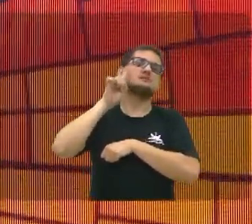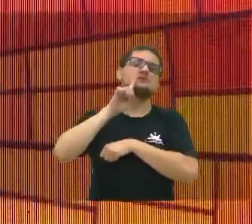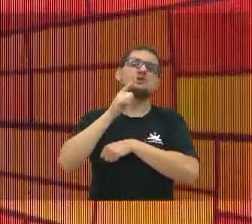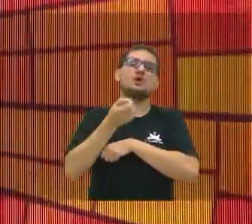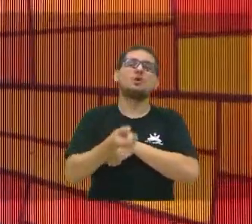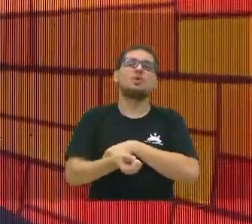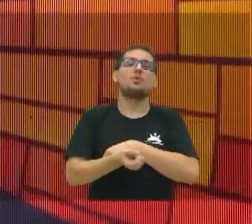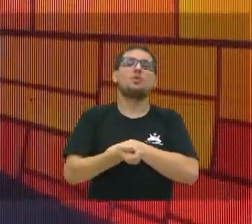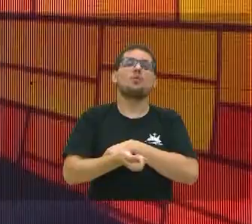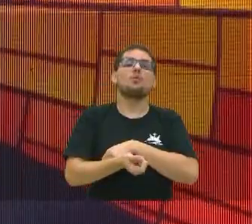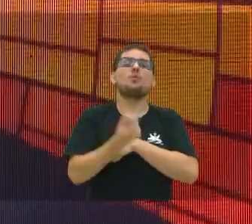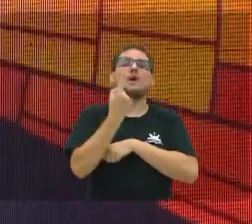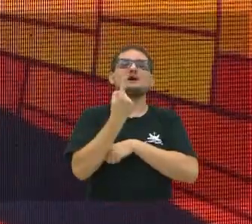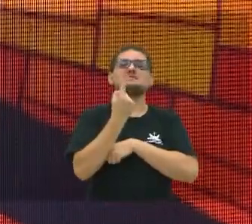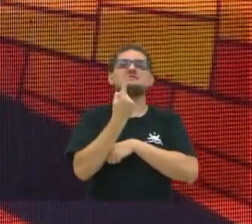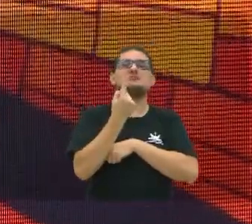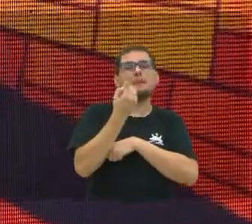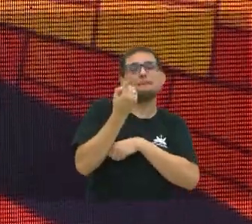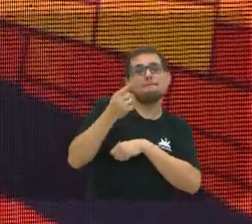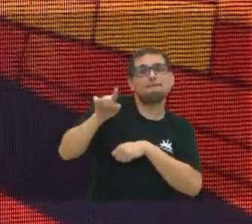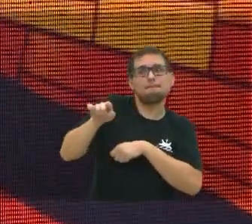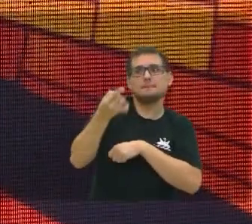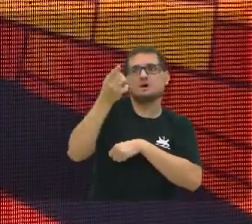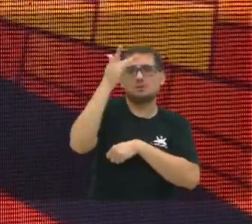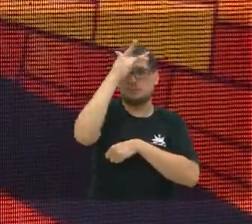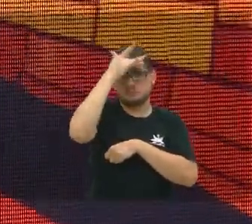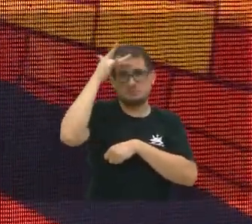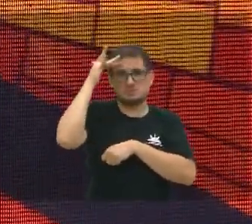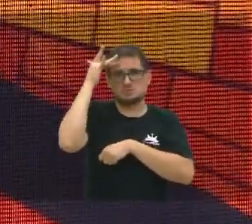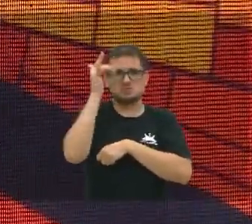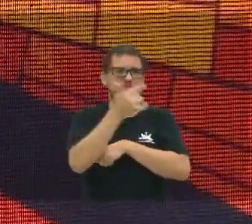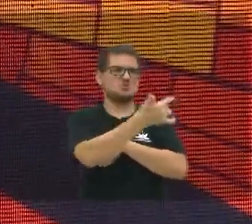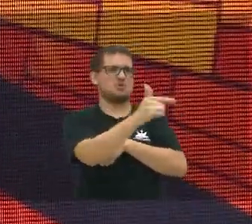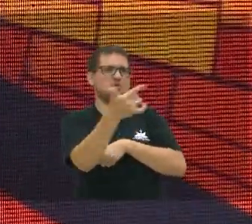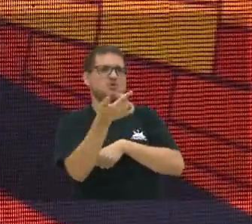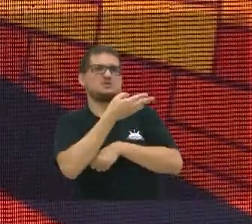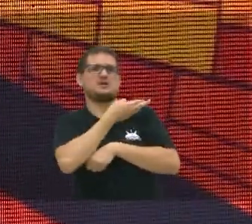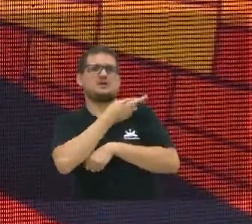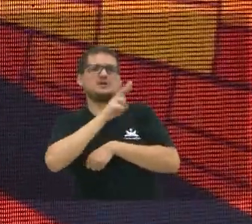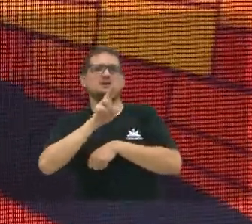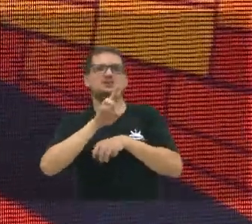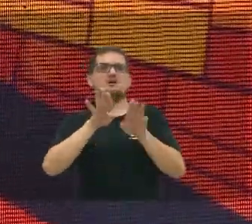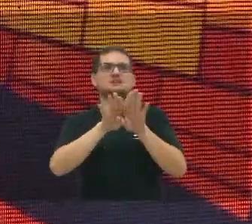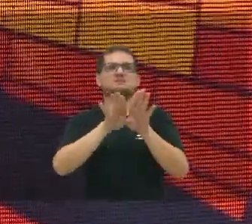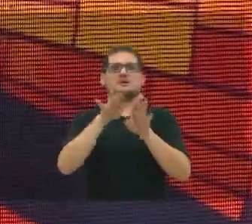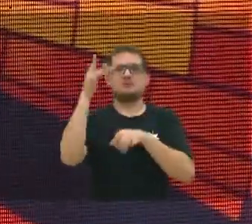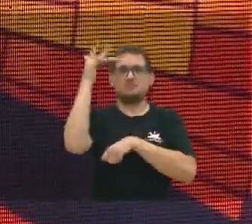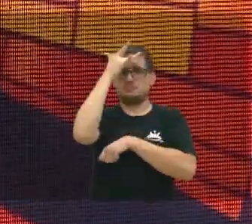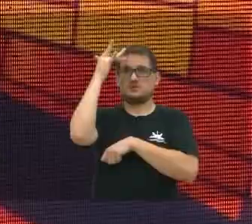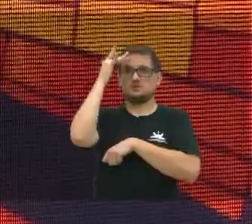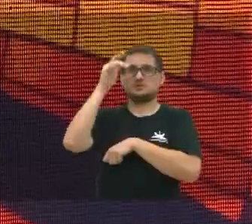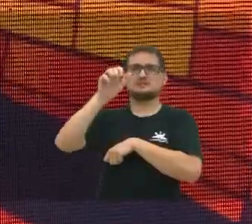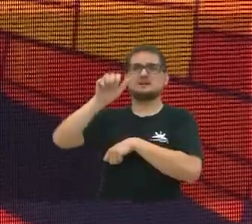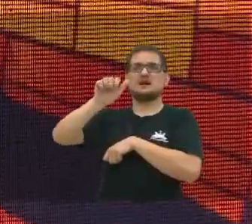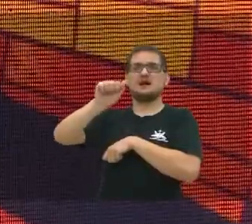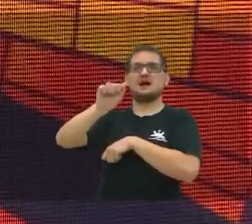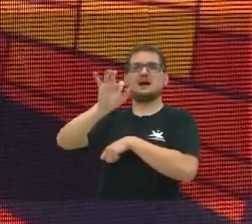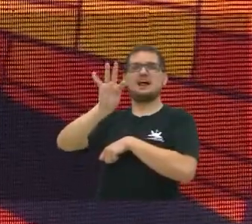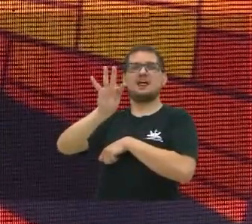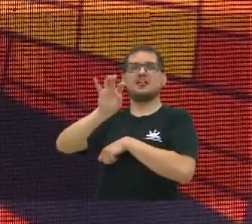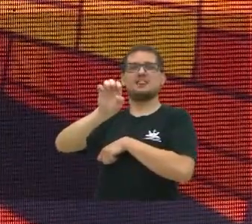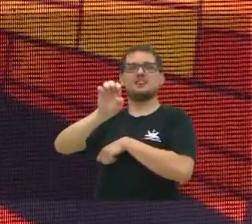pessoas entre outras religiões e pessoas que eram ateus vão ser